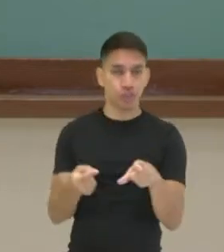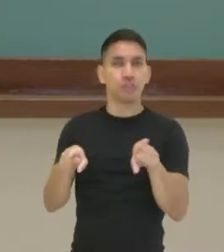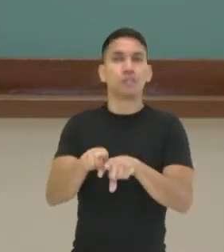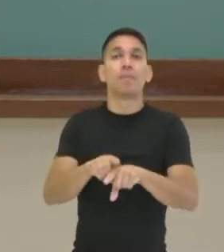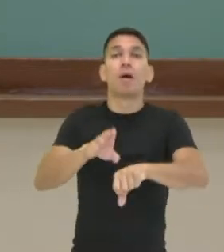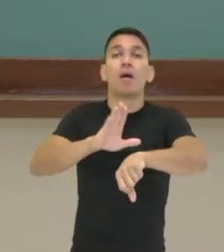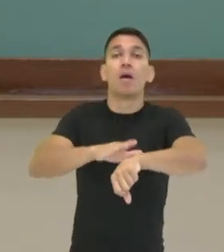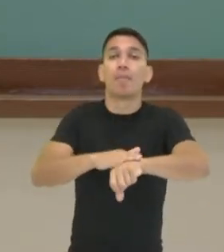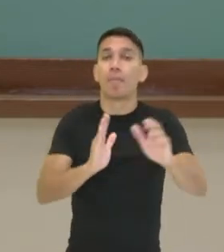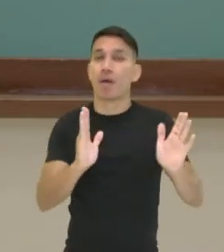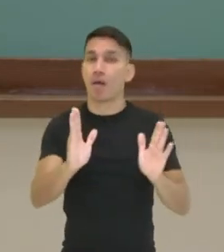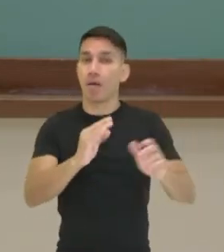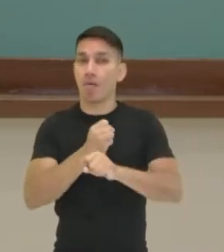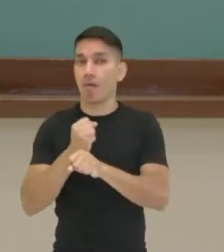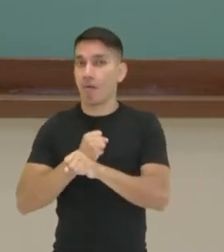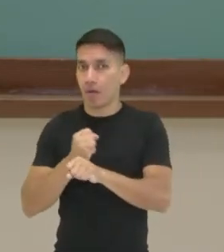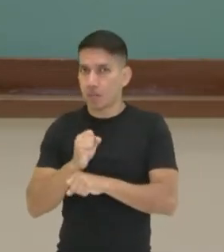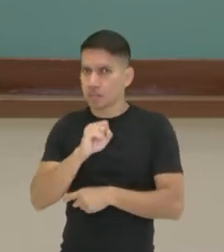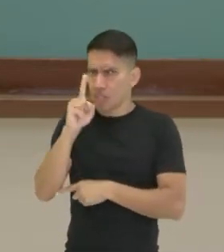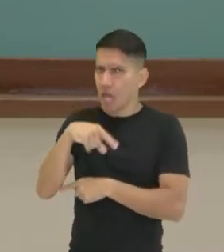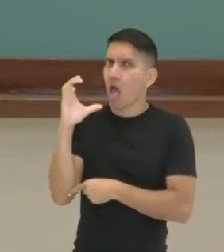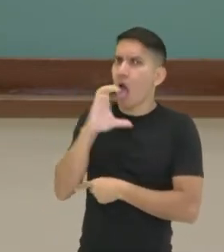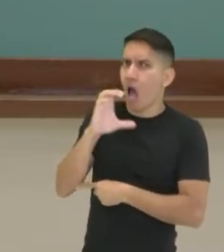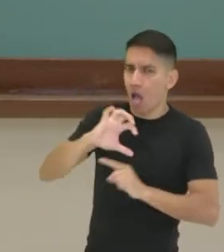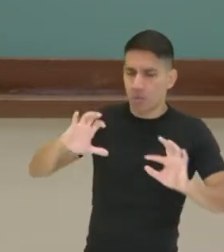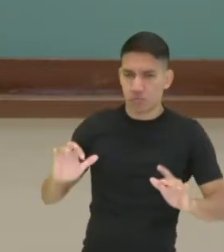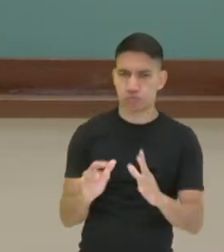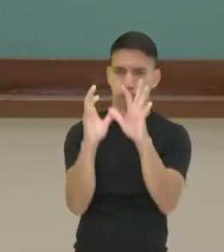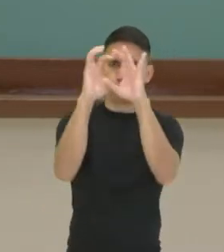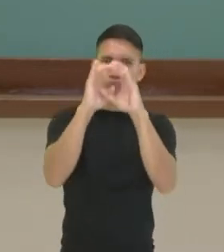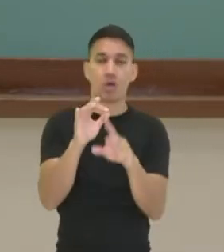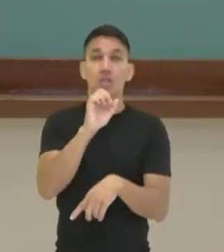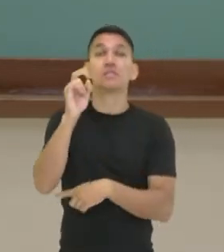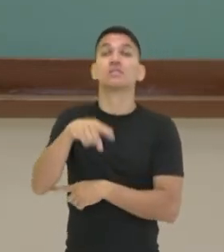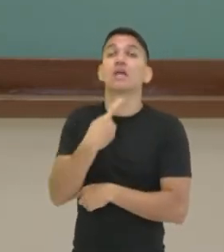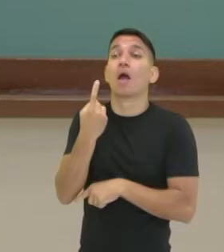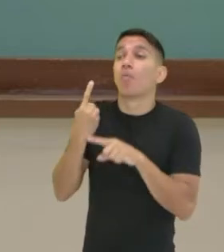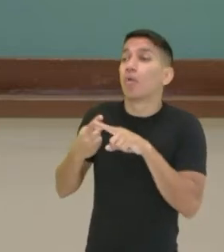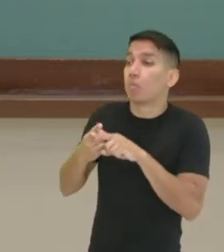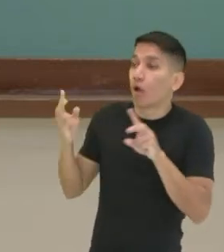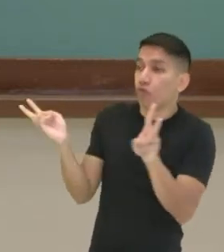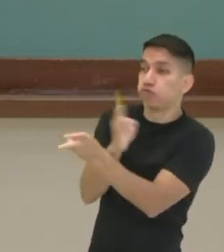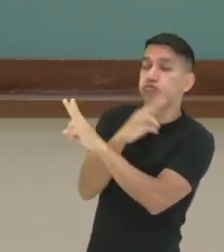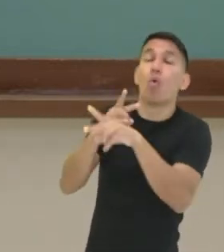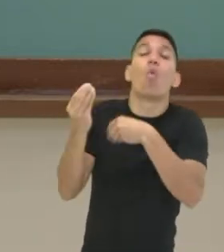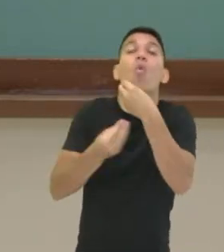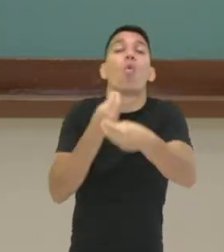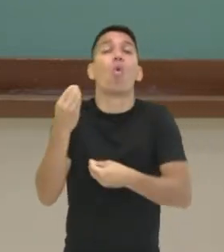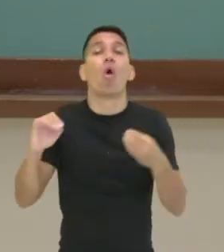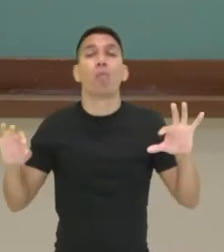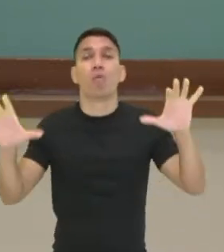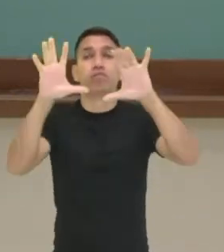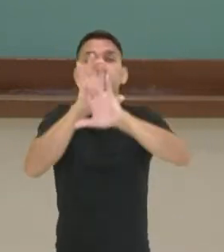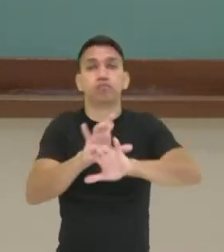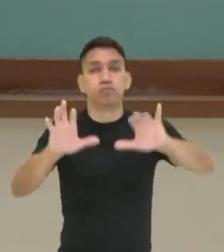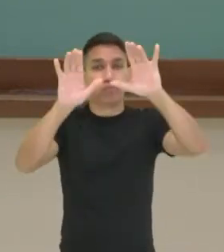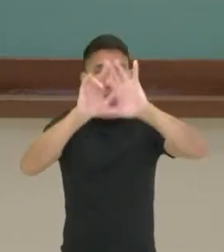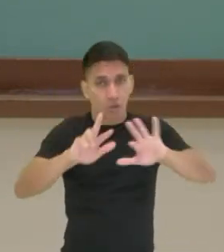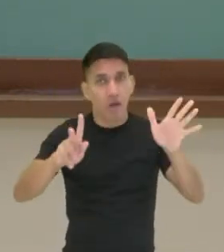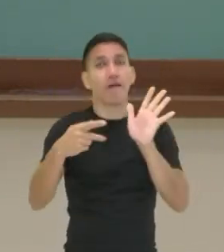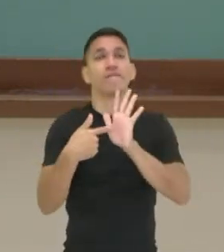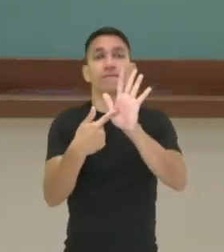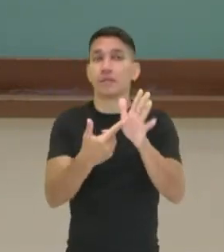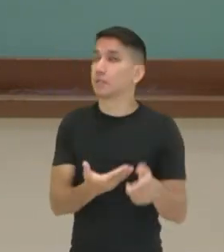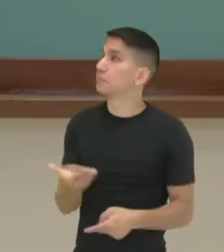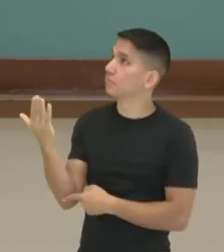de evaporação que aconteceu, se foi rápida, se foi lenta, se foi de frente fria, onde que ela se formou, ela vai formar ali as nuvens